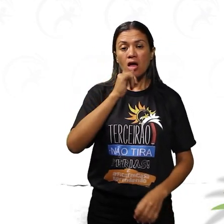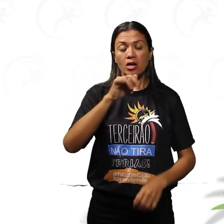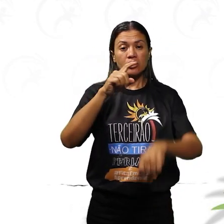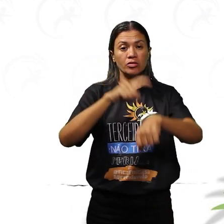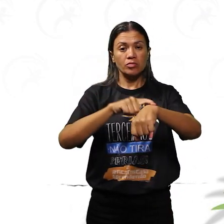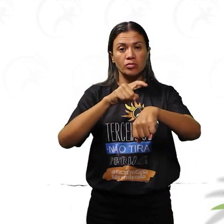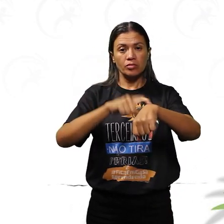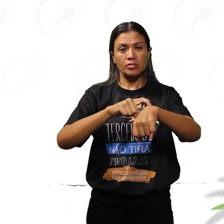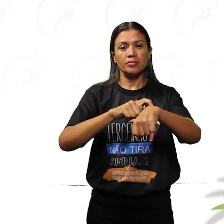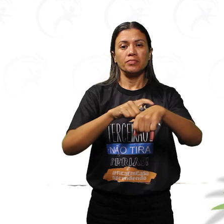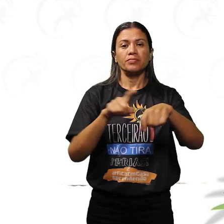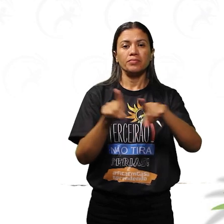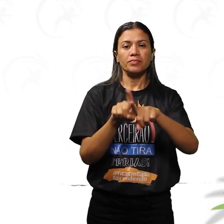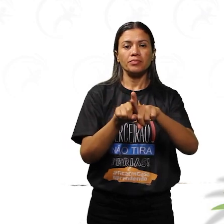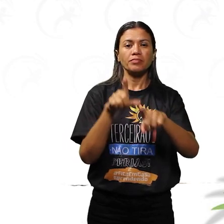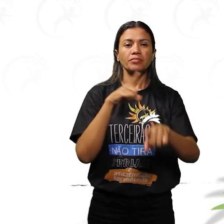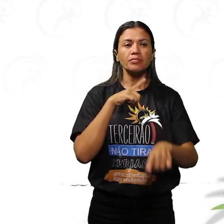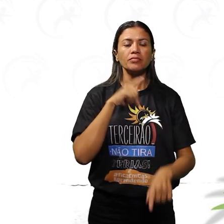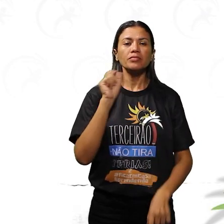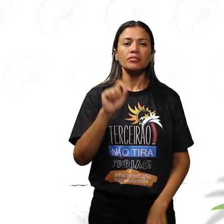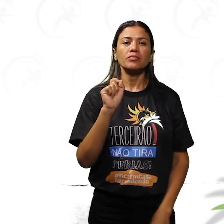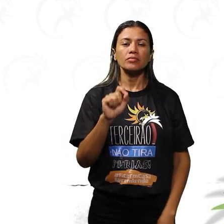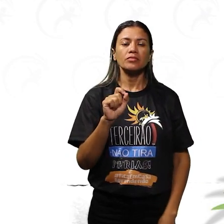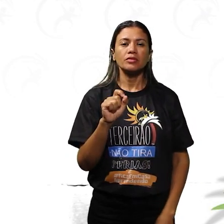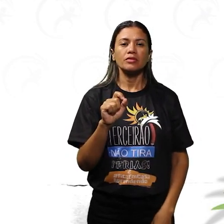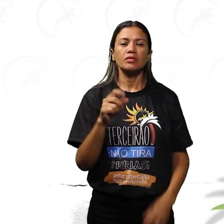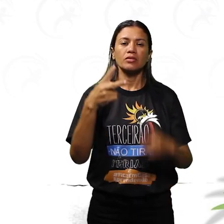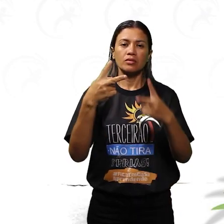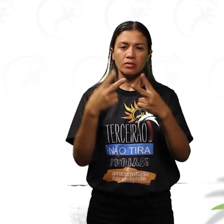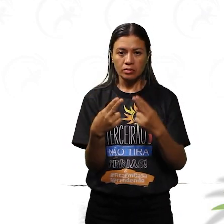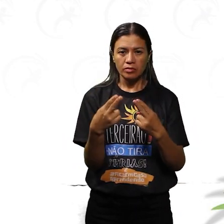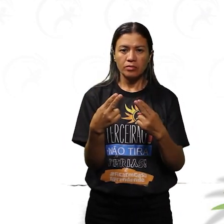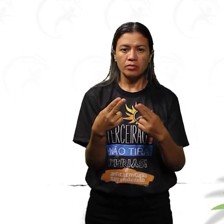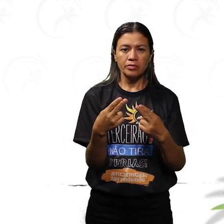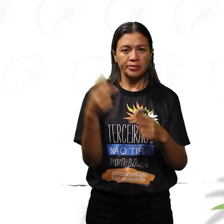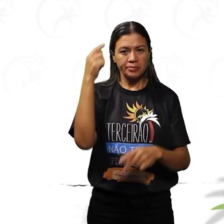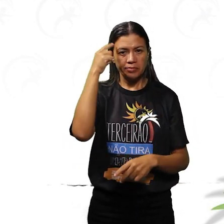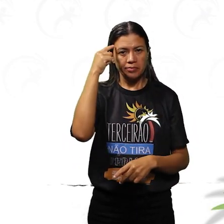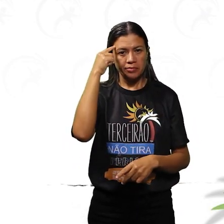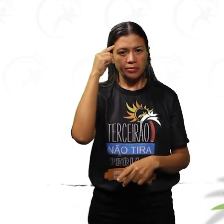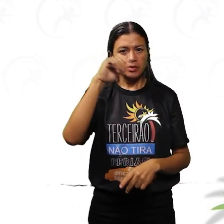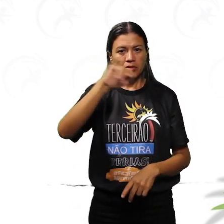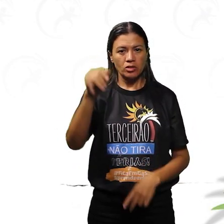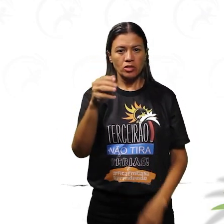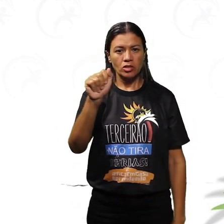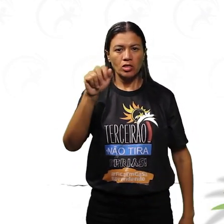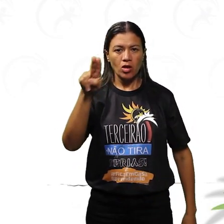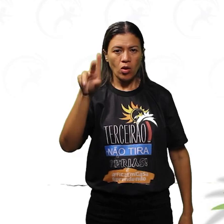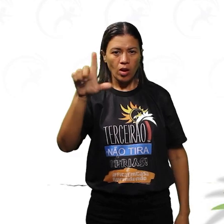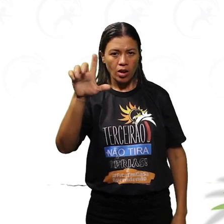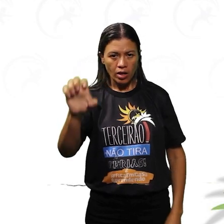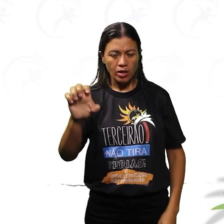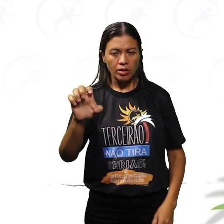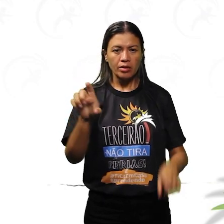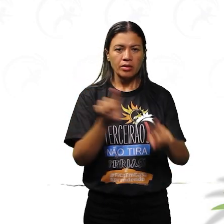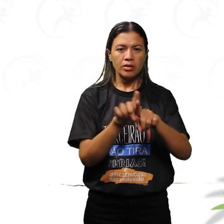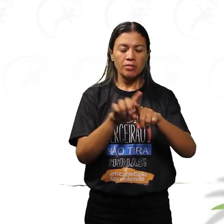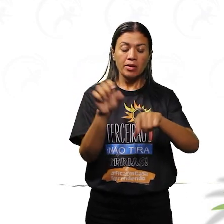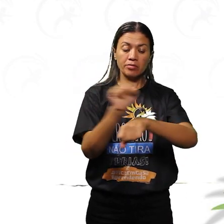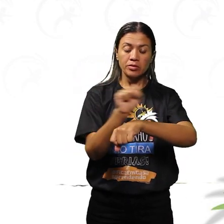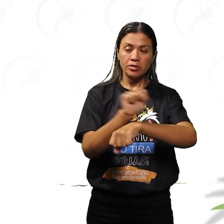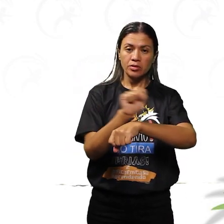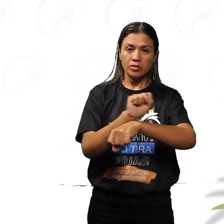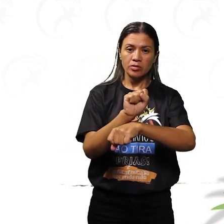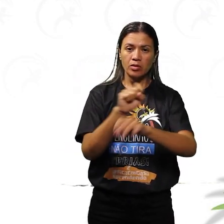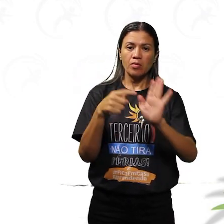ou trabalho também, né? A gente tem essa mesma ideia dada em joule e o tempo é dado em segundo. Isso é dado o quê? Em